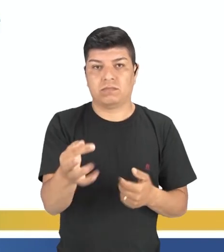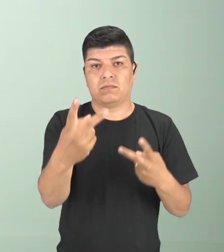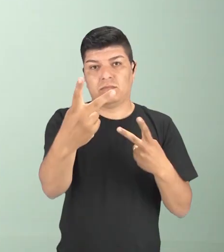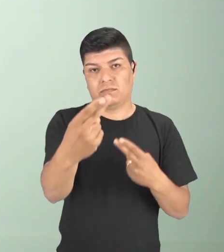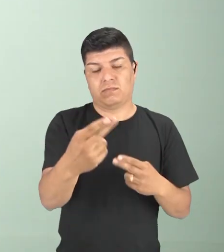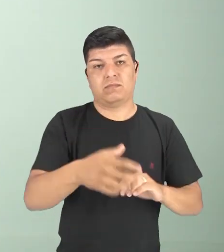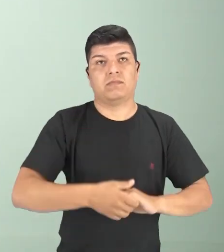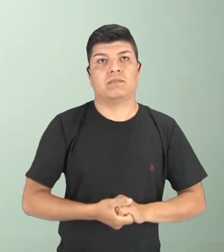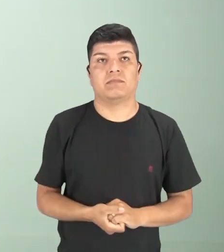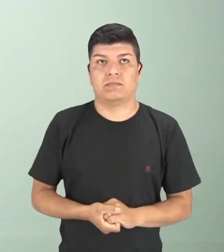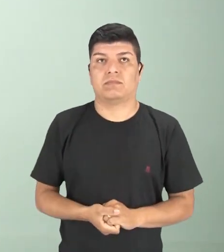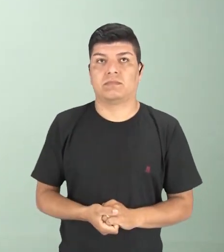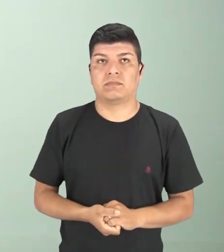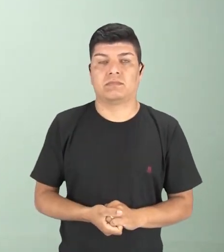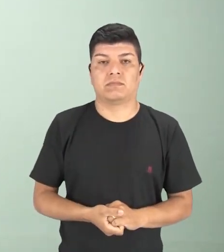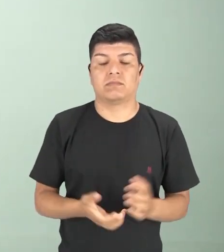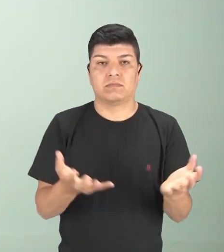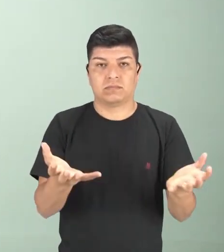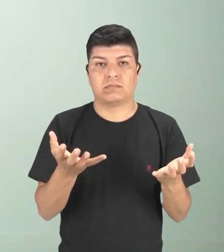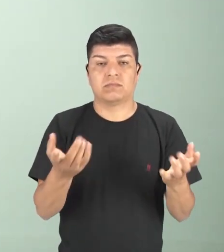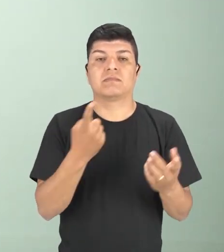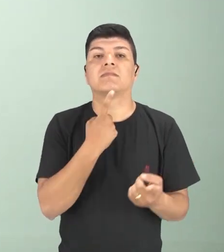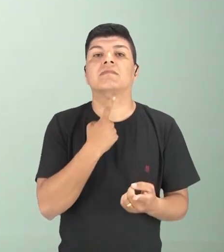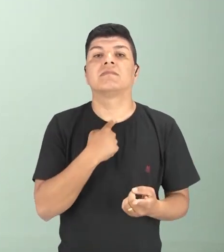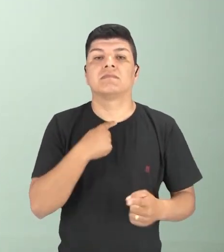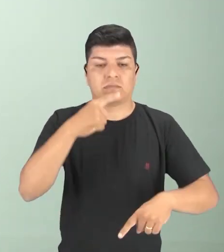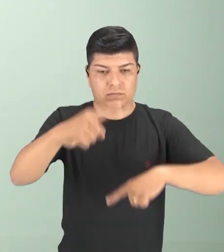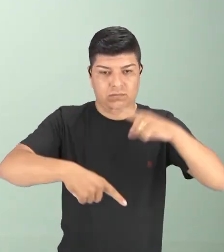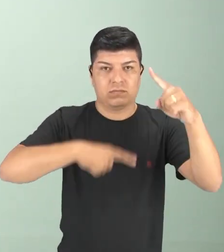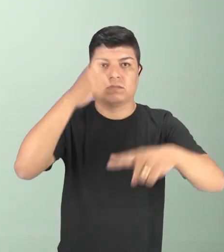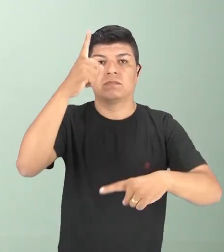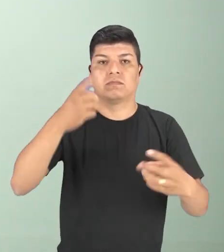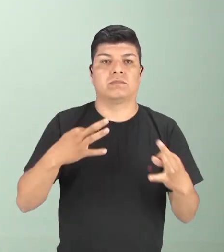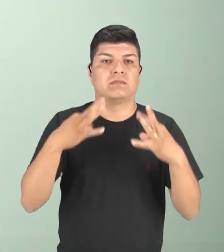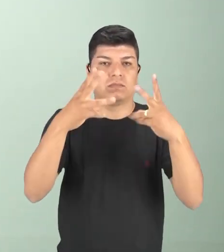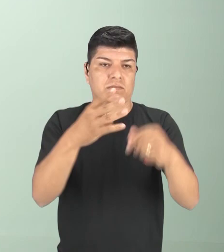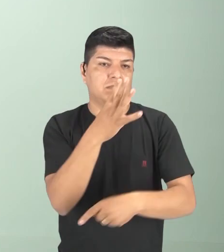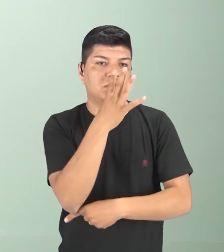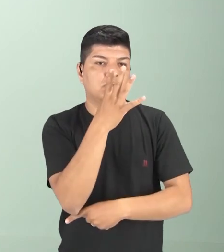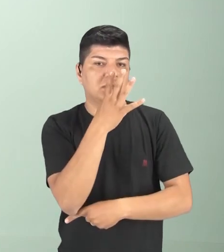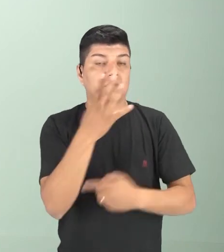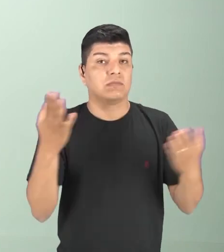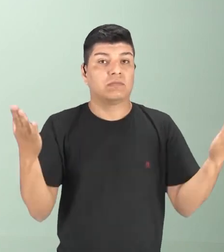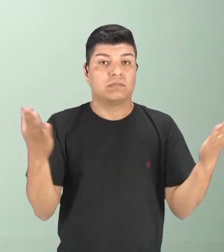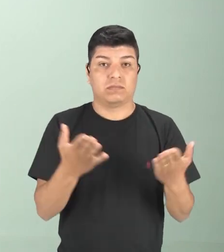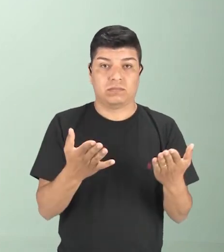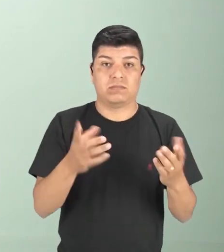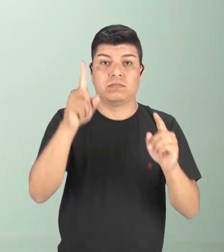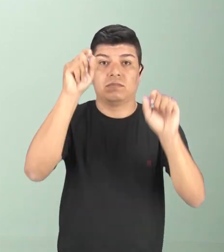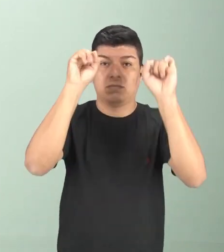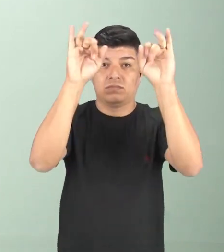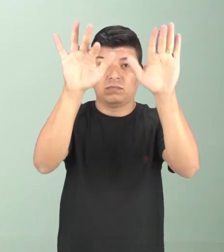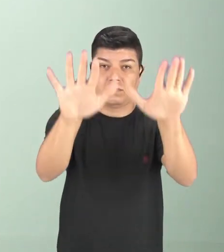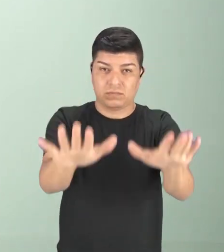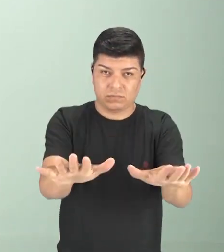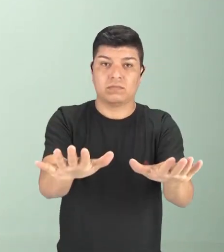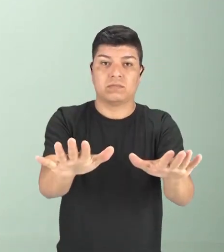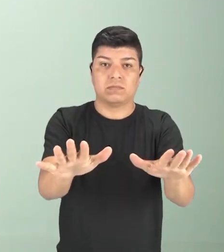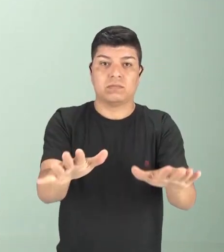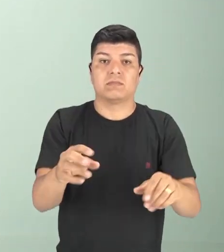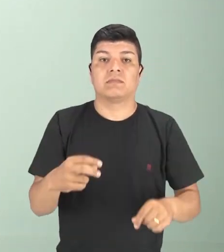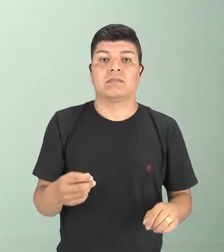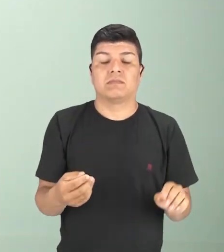mesmo tópico. Queremos desejar sucesso a todos que puderam assistir a nossa aula. Deus os abençoe. E